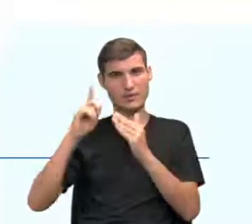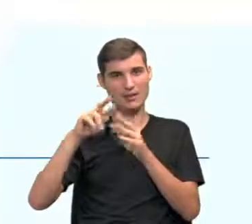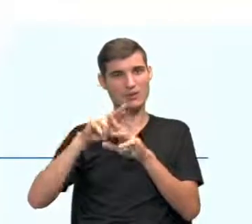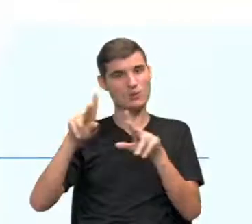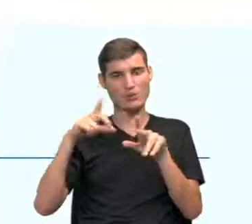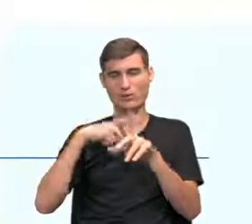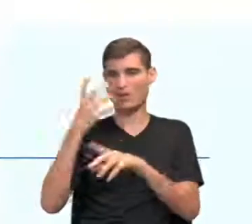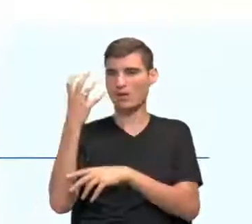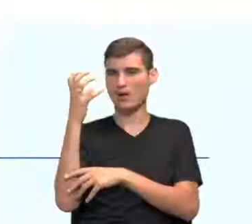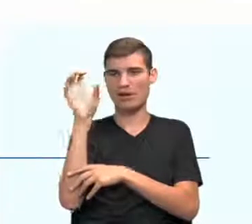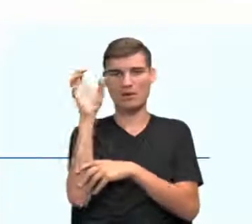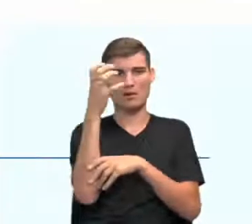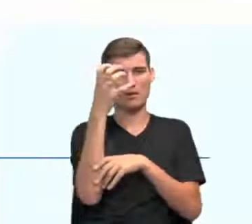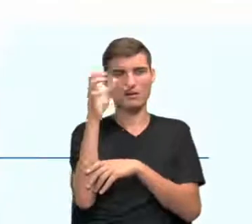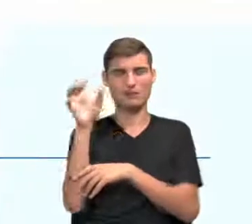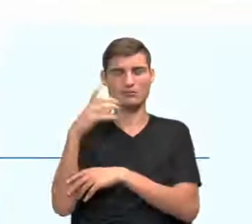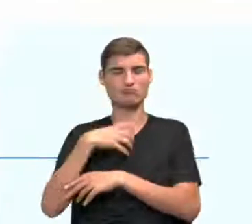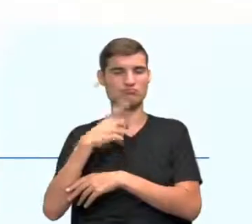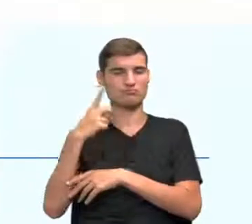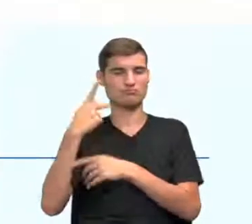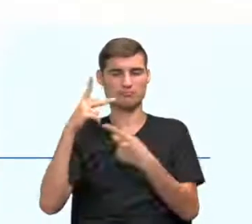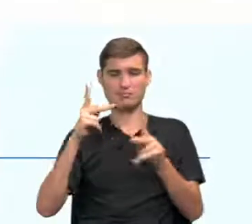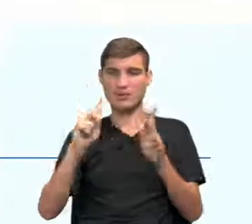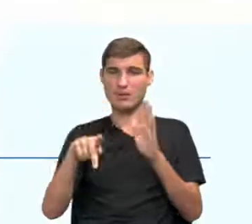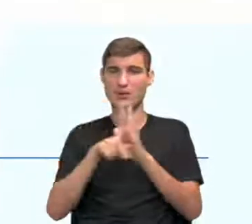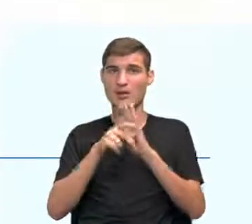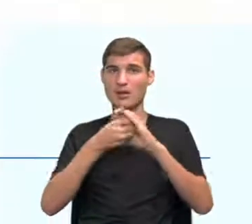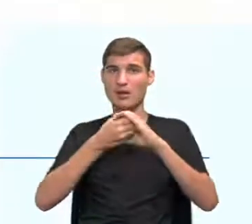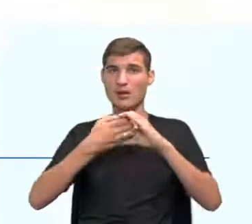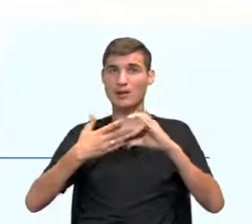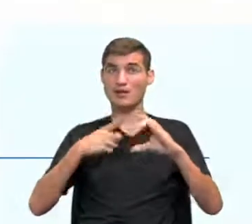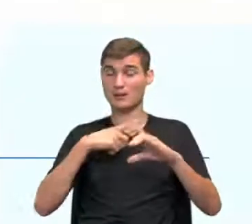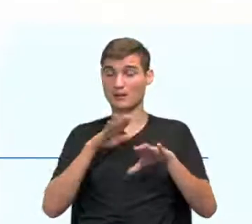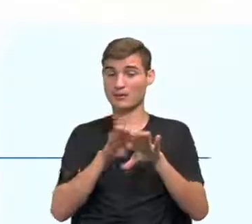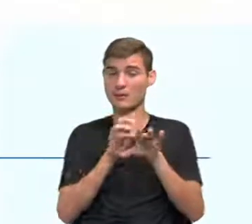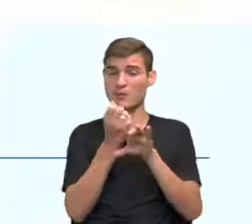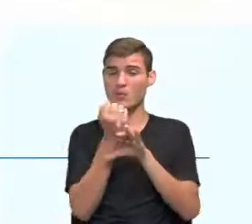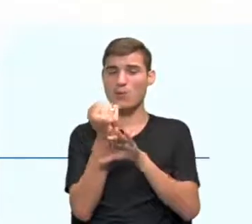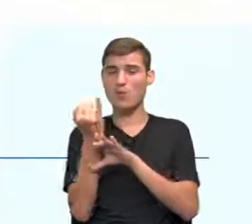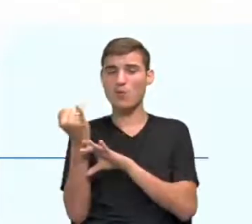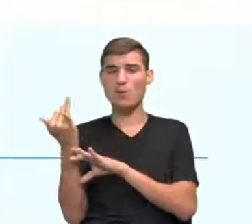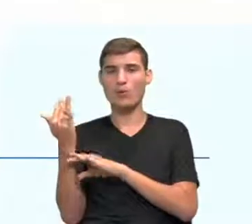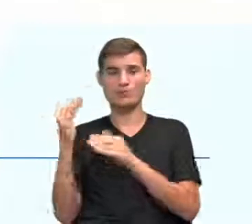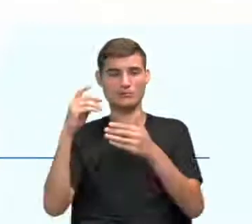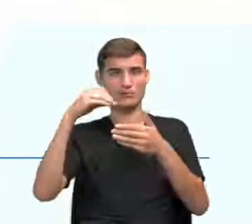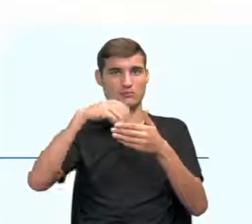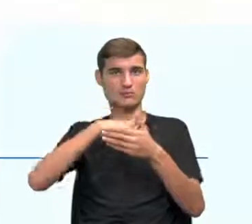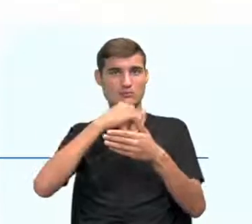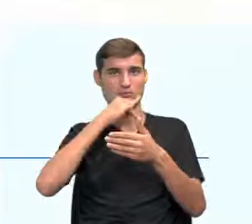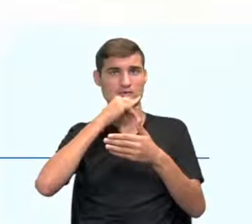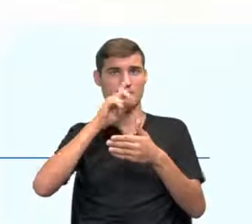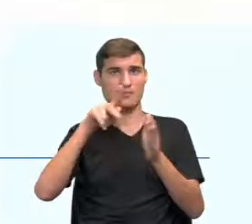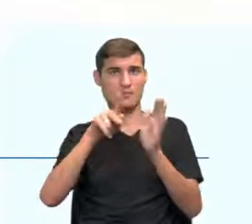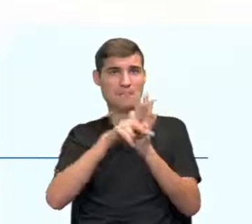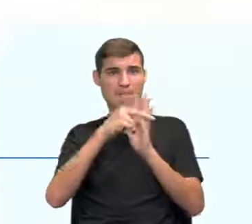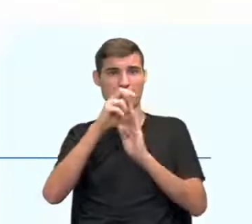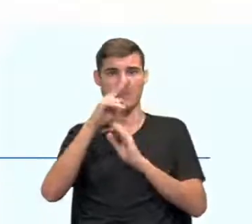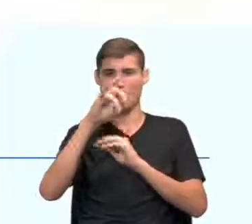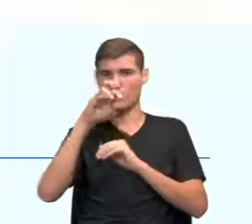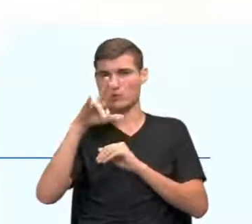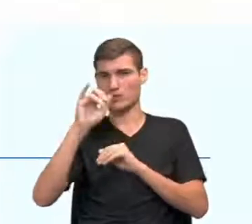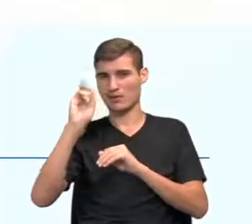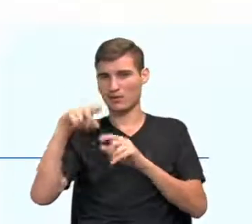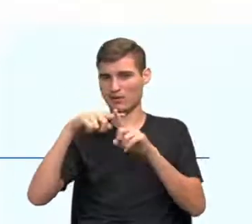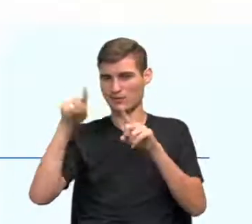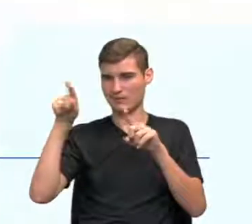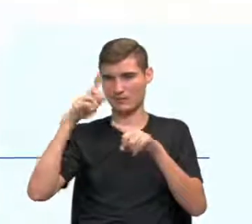antena tem o seu tipo e a sua característica. E tem um determinado número de elementos. Se eu falo de uma antena log periódica,